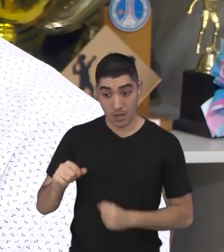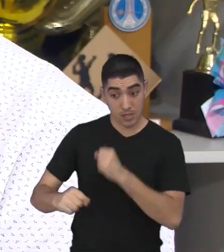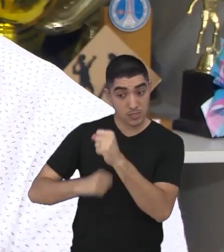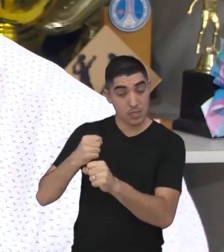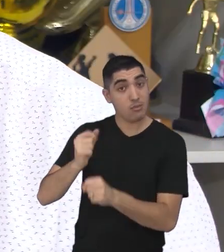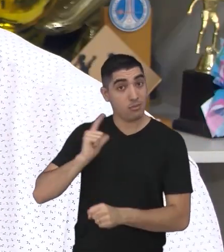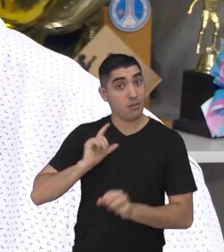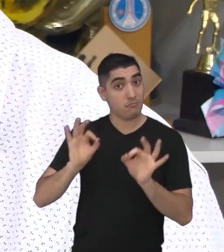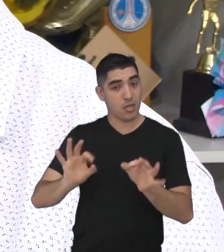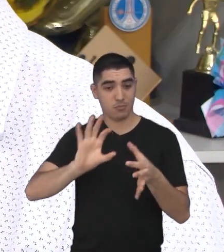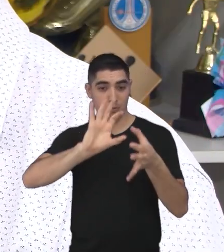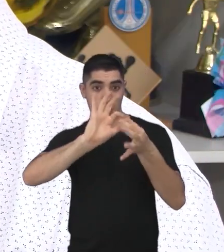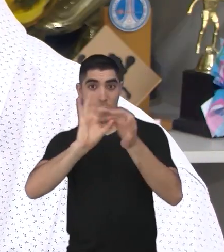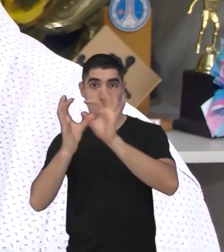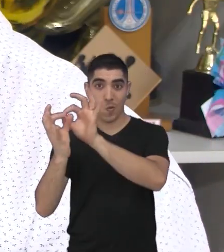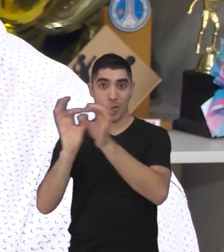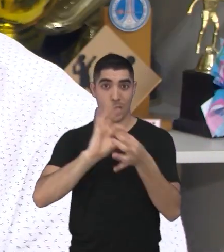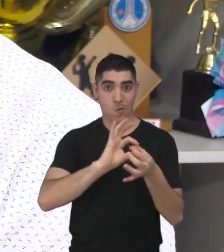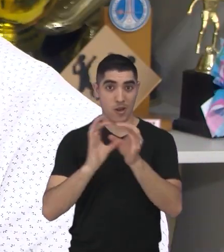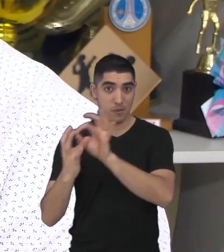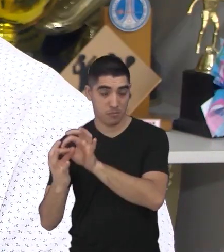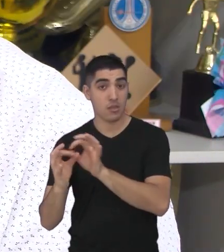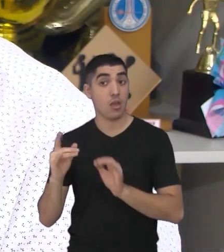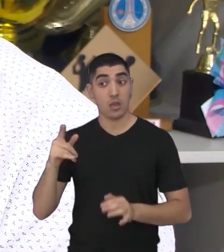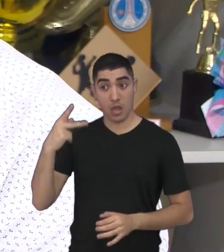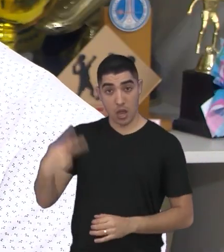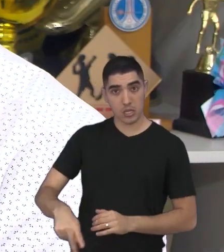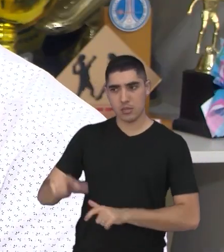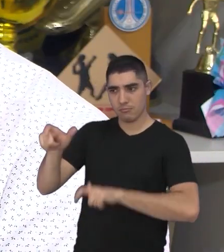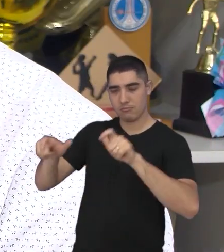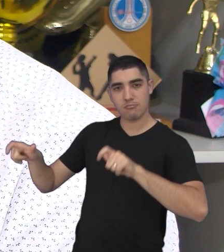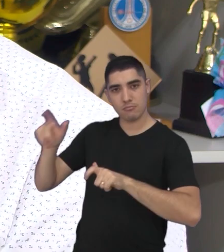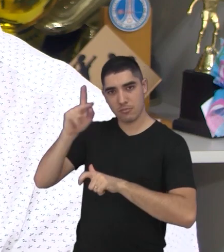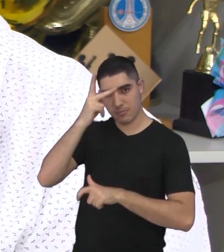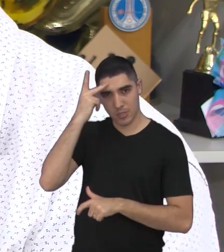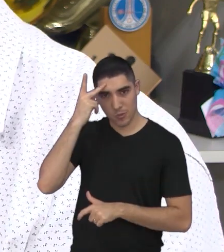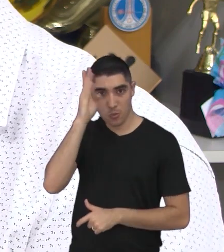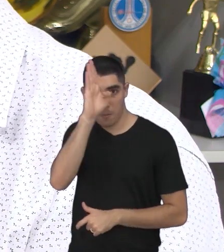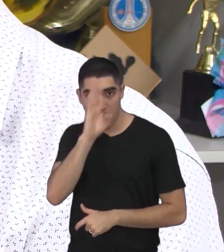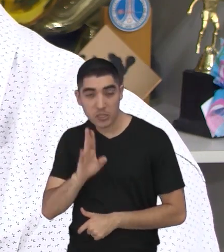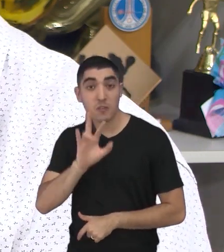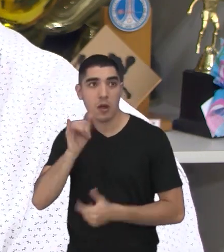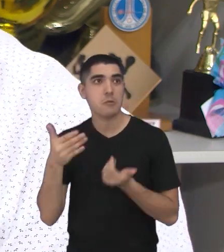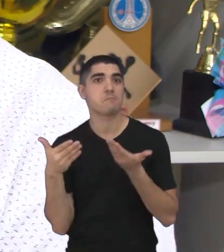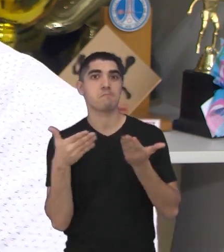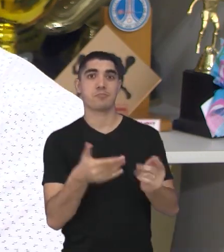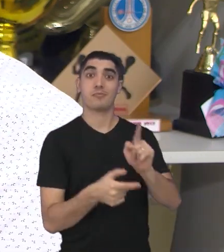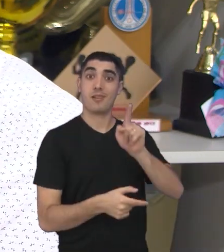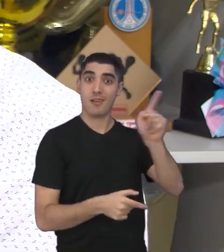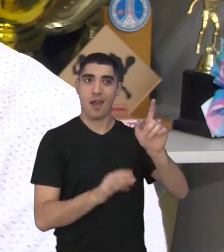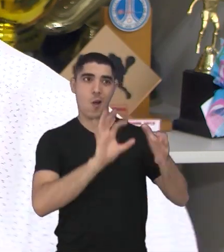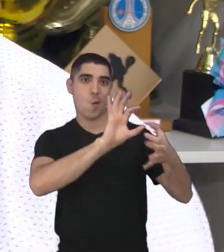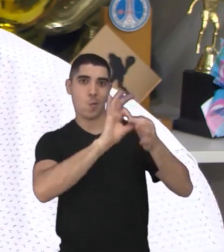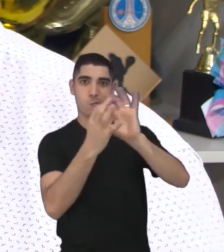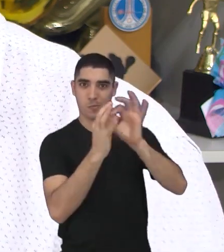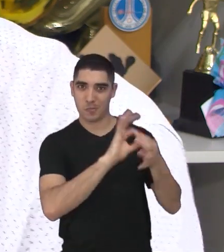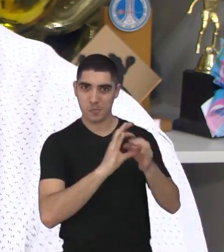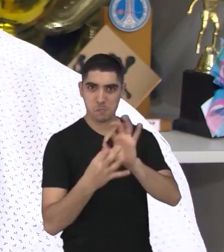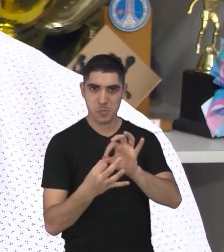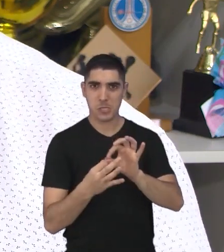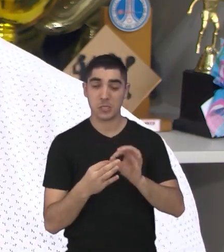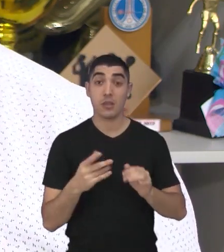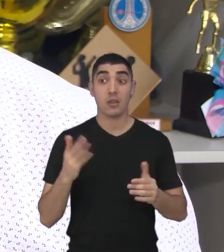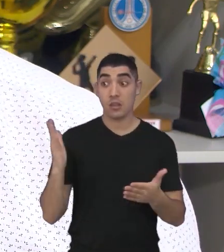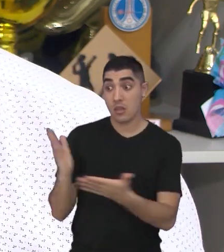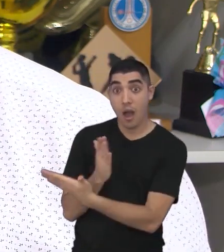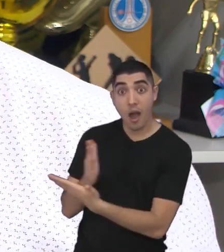ano olímpico, onde vai apresentar vários atletas do Brasil que vão estar representando diversas modalidades das artes marciais nas Olimpíadas. E quando nós